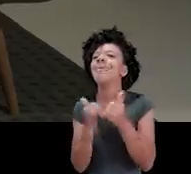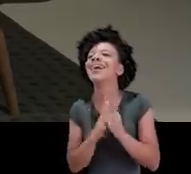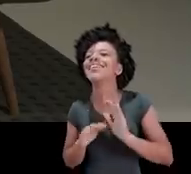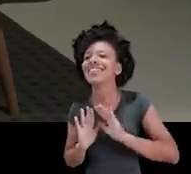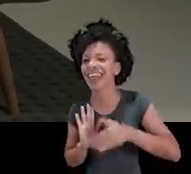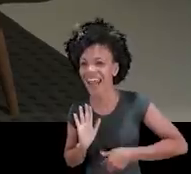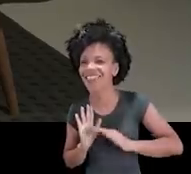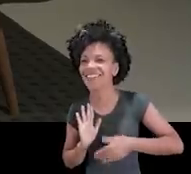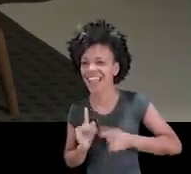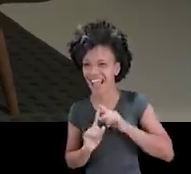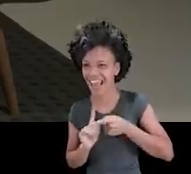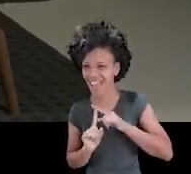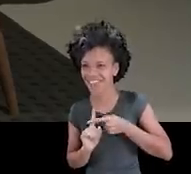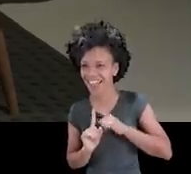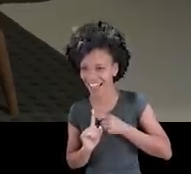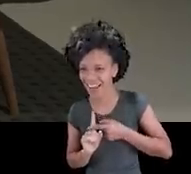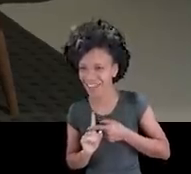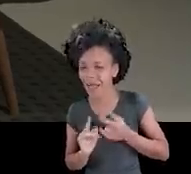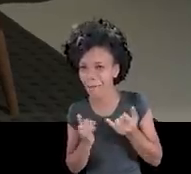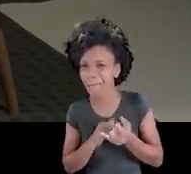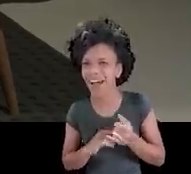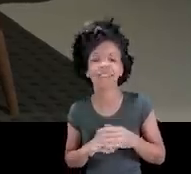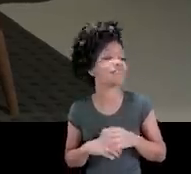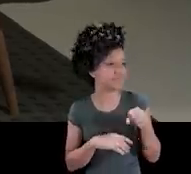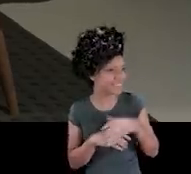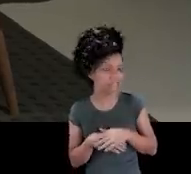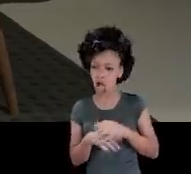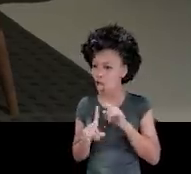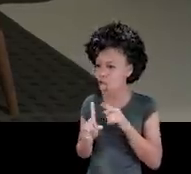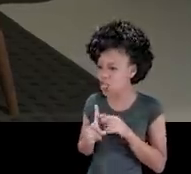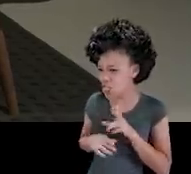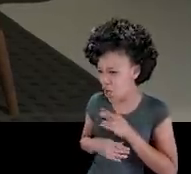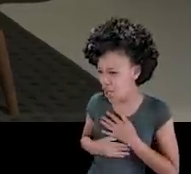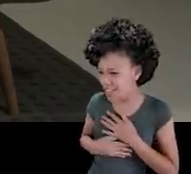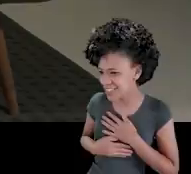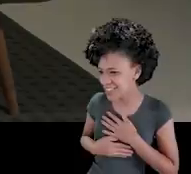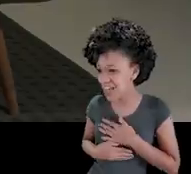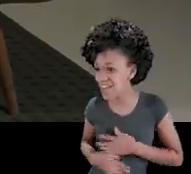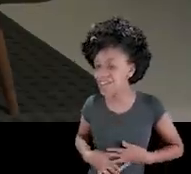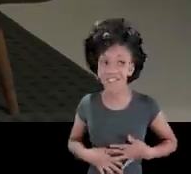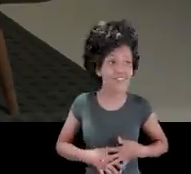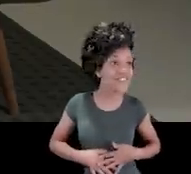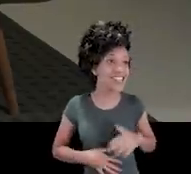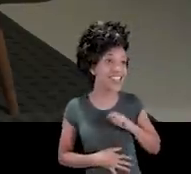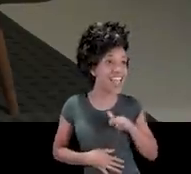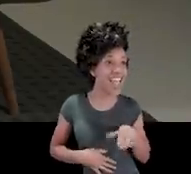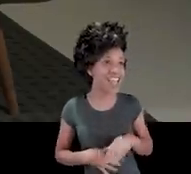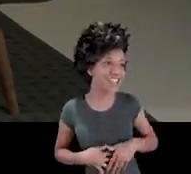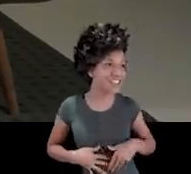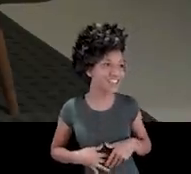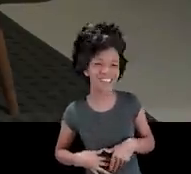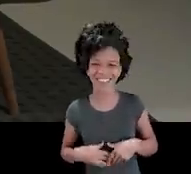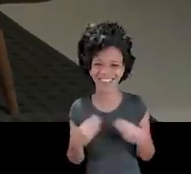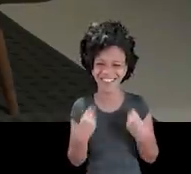É isso. Você dá tapa em barriga de grávida? É. Não, não, já tá aí! Onde você é, Marcão? Vai ser eu! O Marcão, segura! Não faz isso,